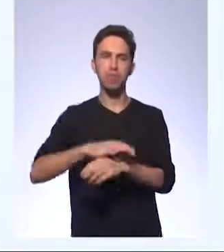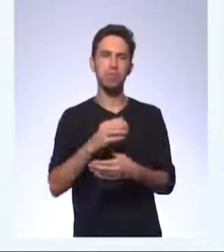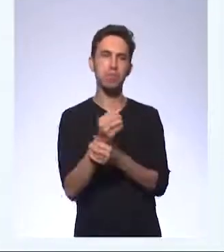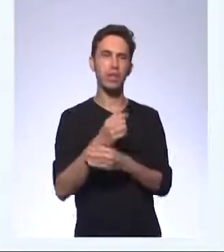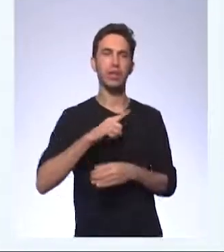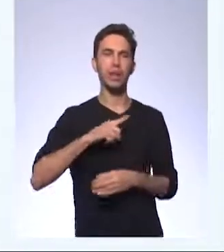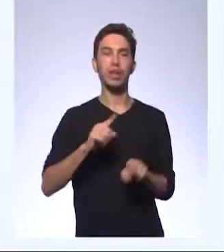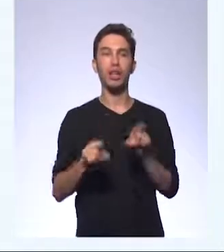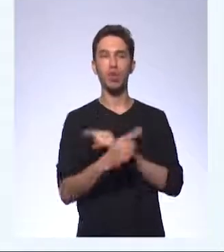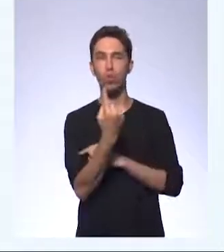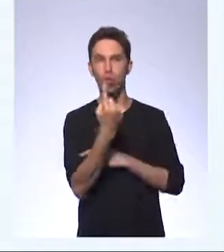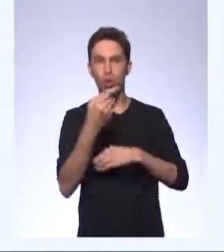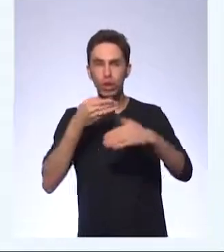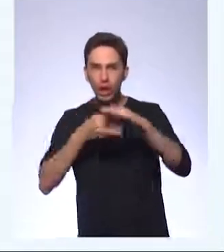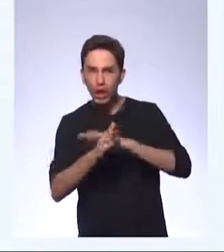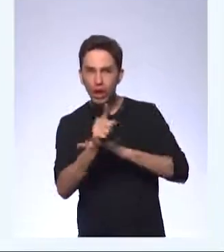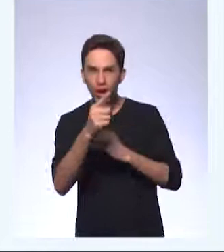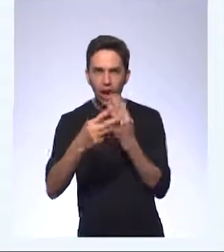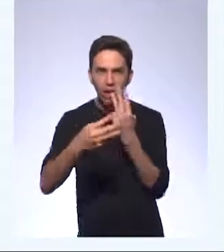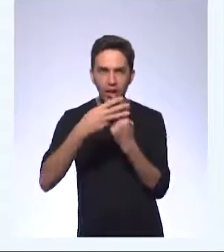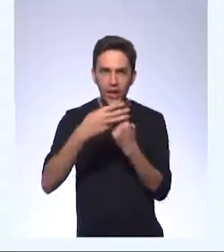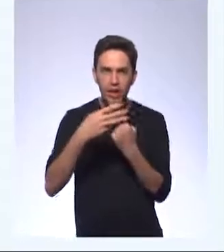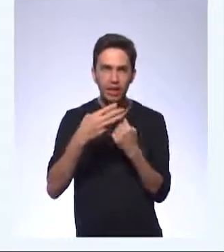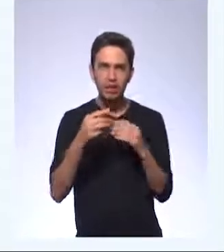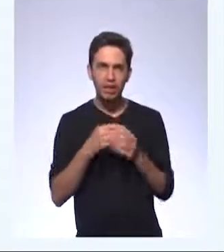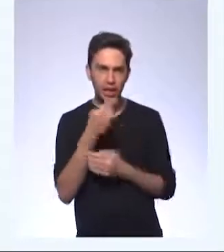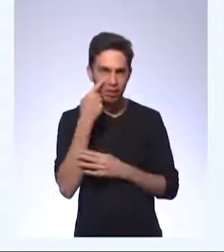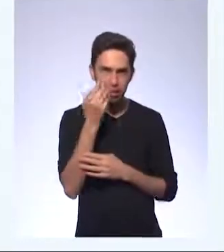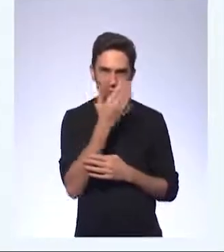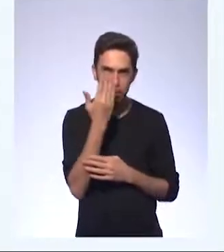cela. Não sei se dá pra ver porque tá muito escuro.